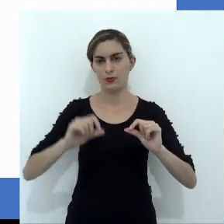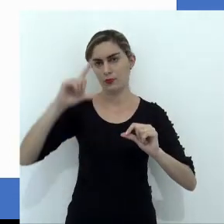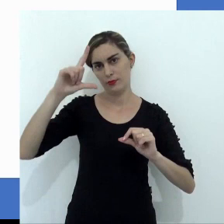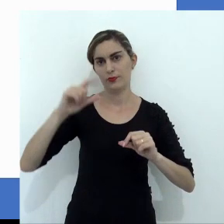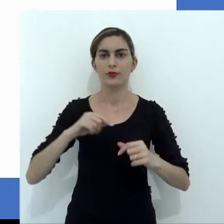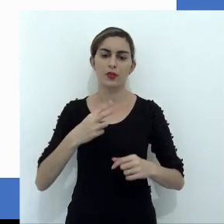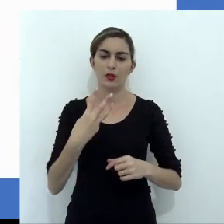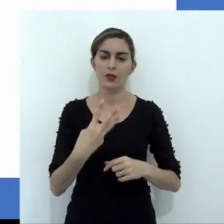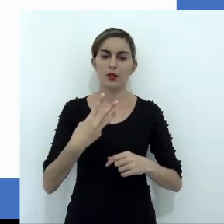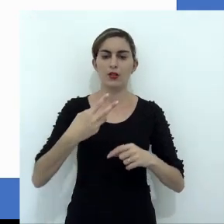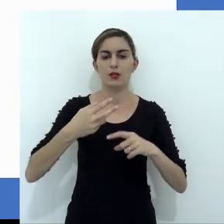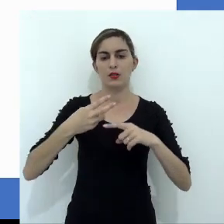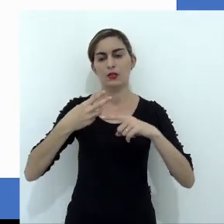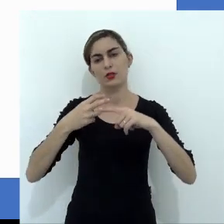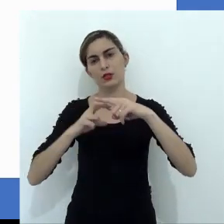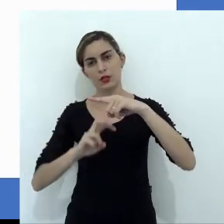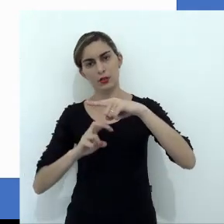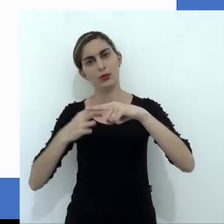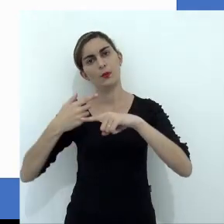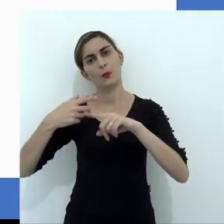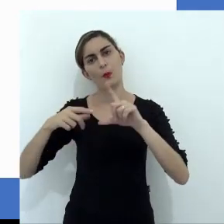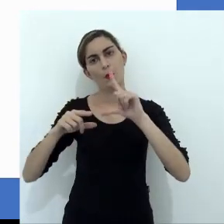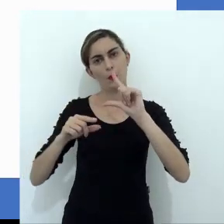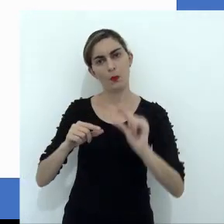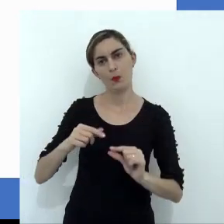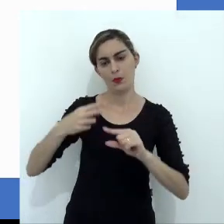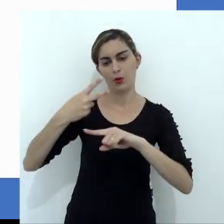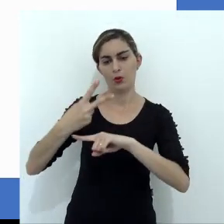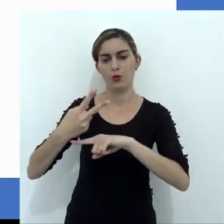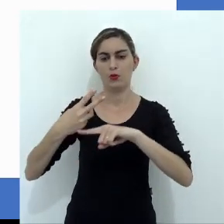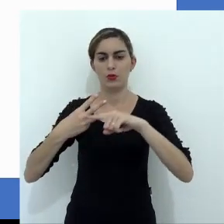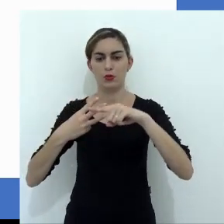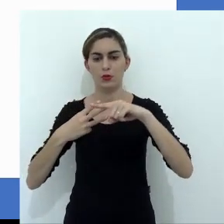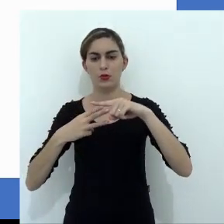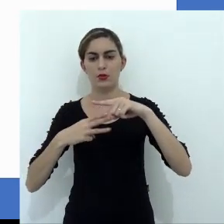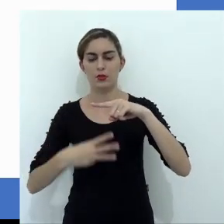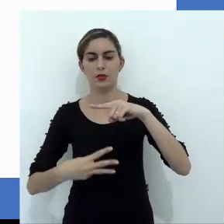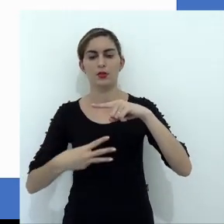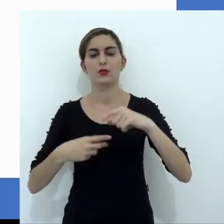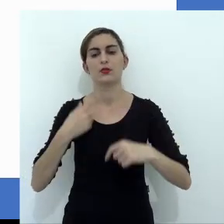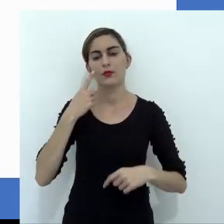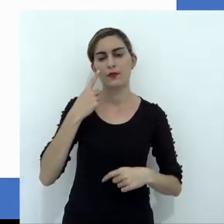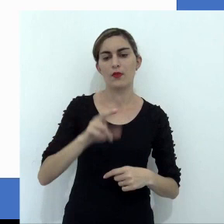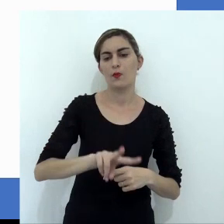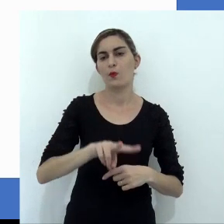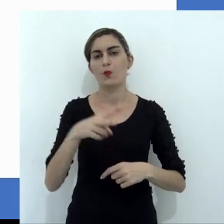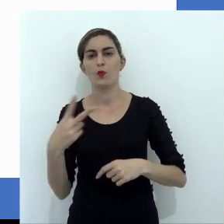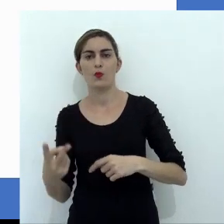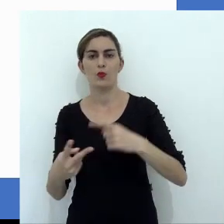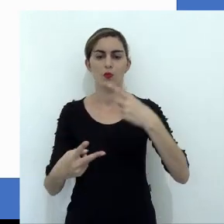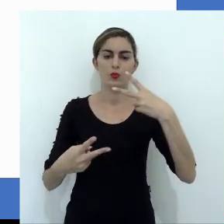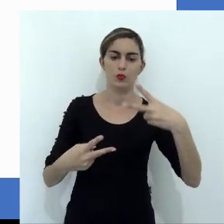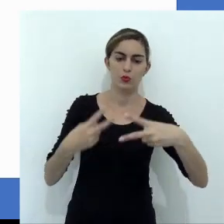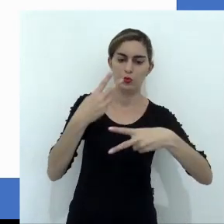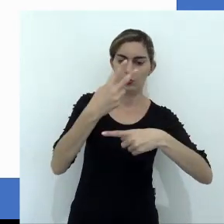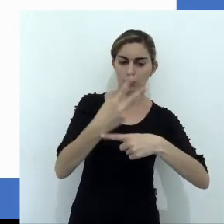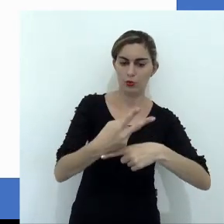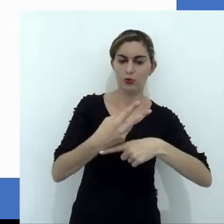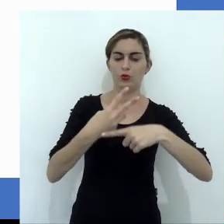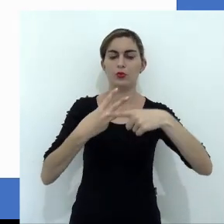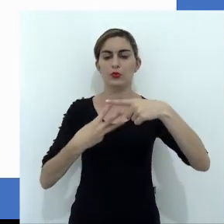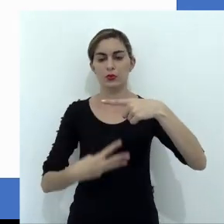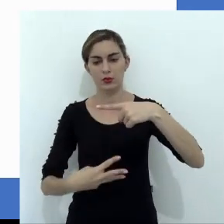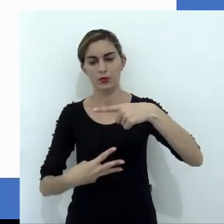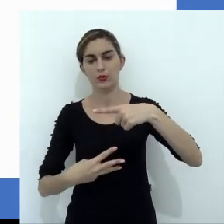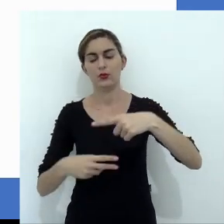aí 3 quintos é menor do que 2 terços. E se a gente inverter, aquela mesma história. Se eu botar o 2 terços na frente, como